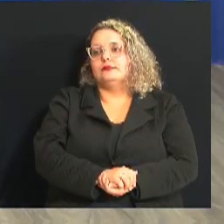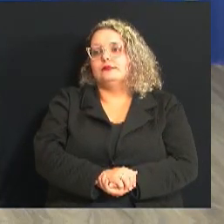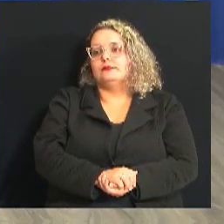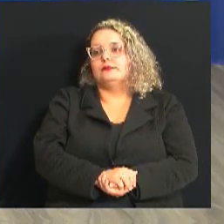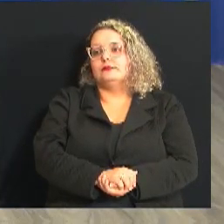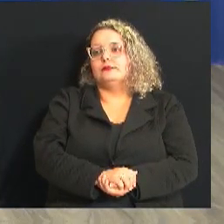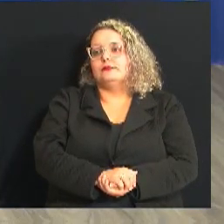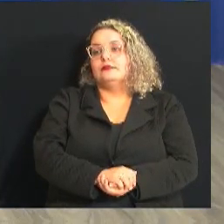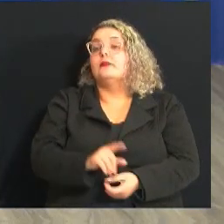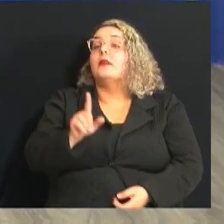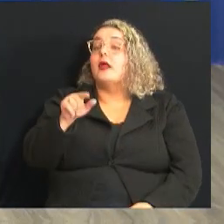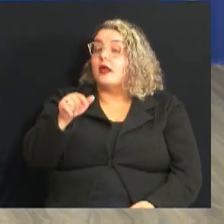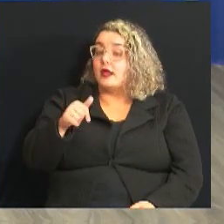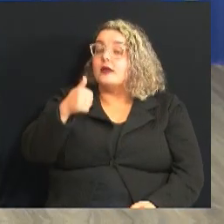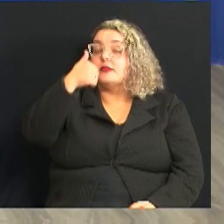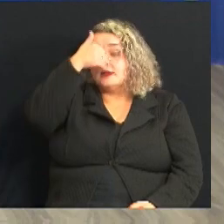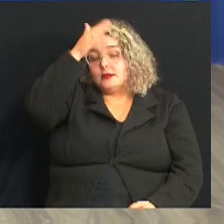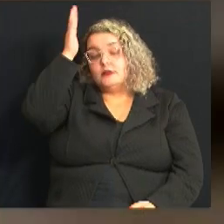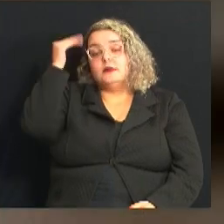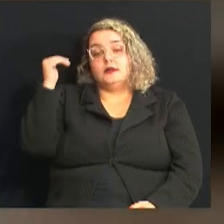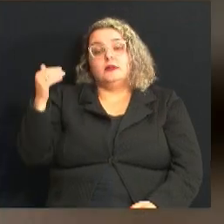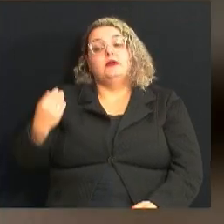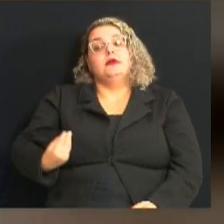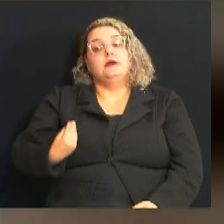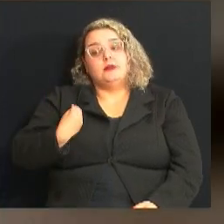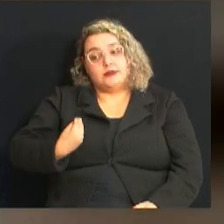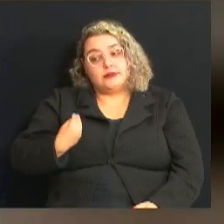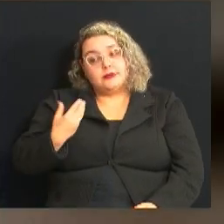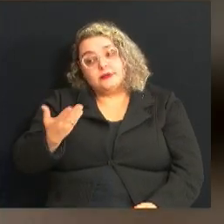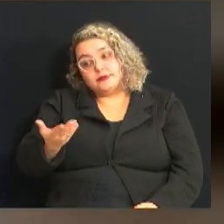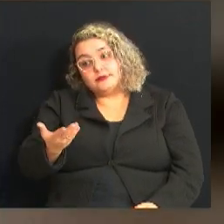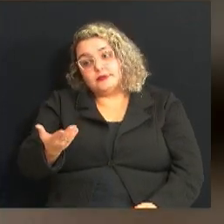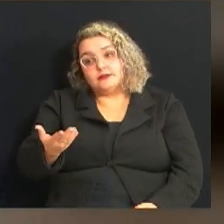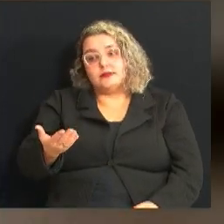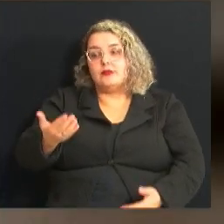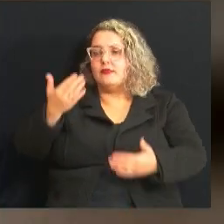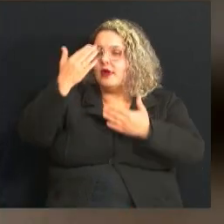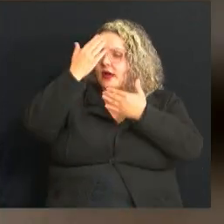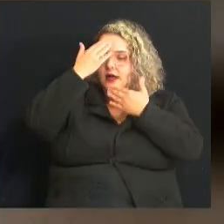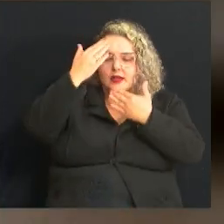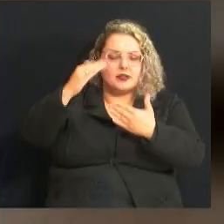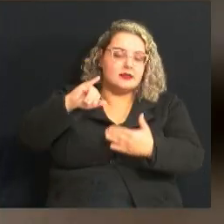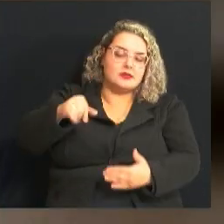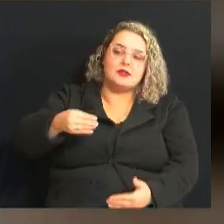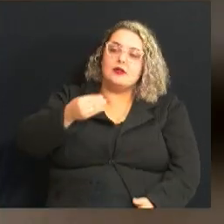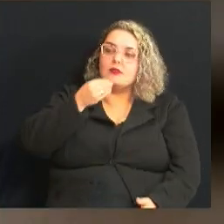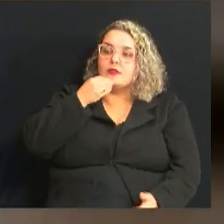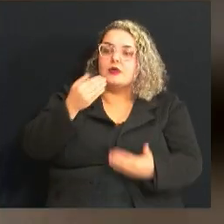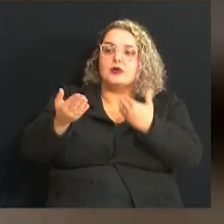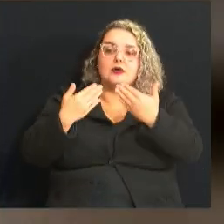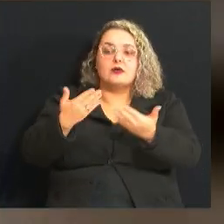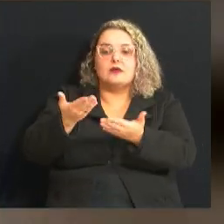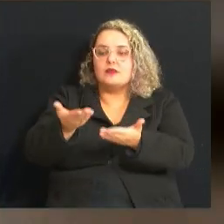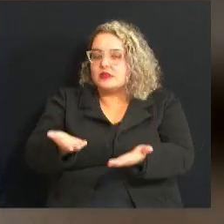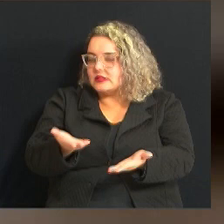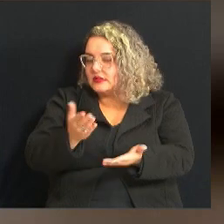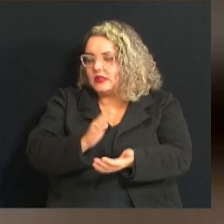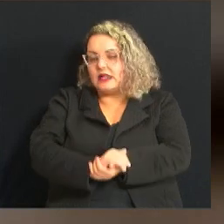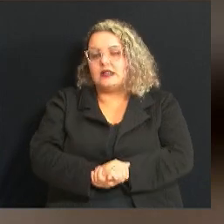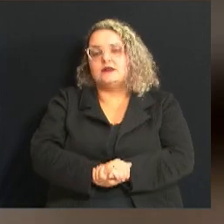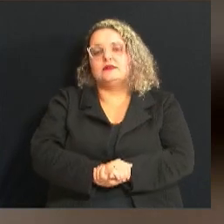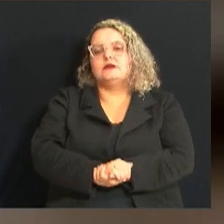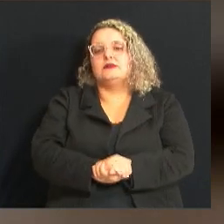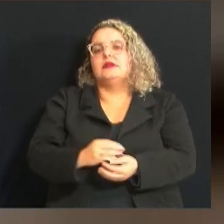É isso mesmo, nós vivemos realmente disso. Mariana, eu que agradeço a oportunidade de conversar com você e de levar